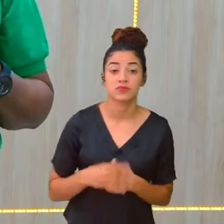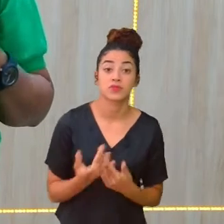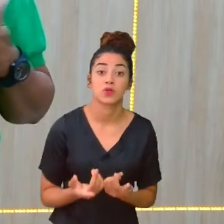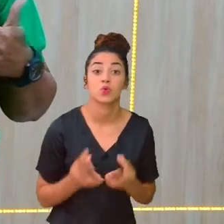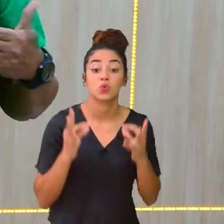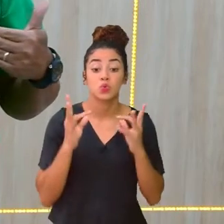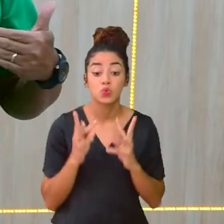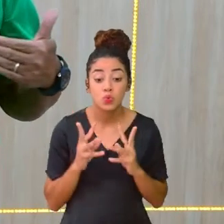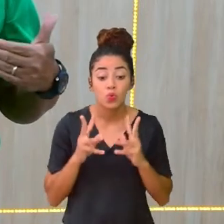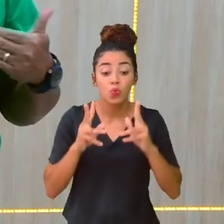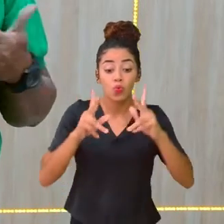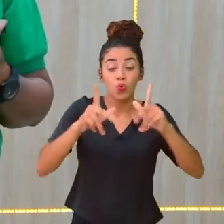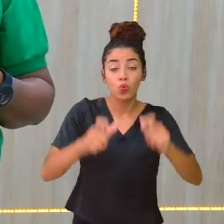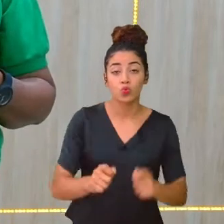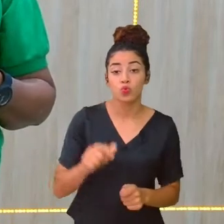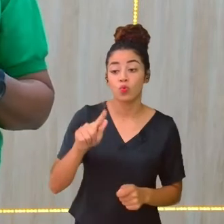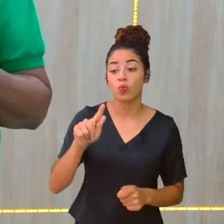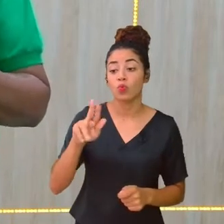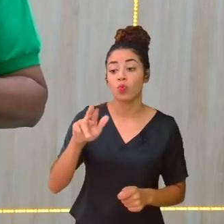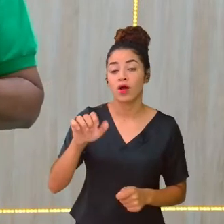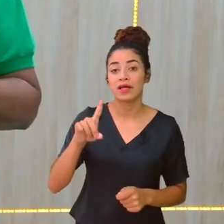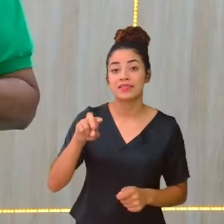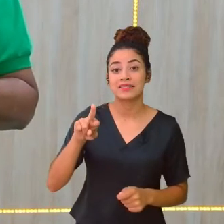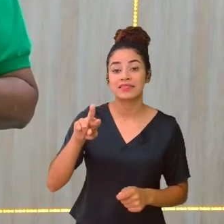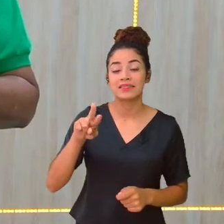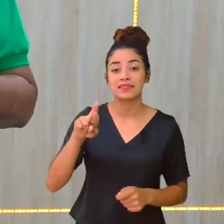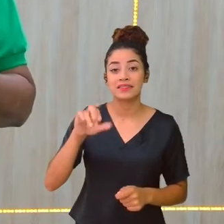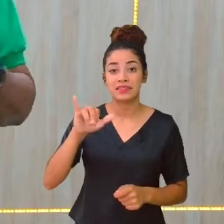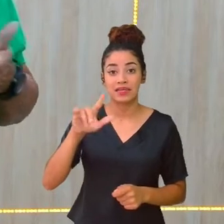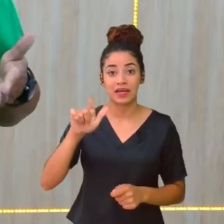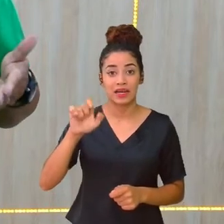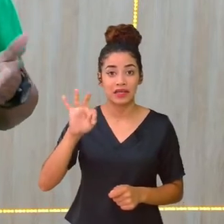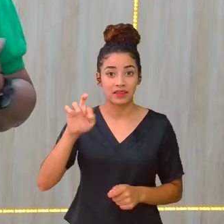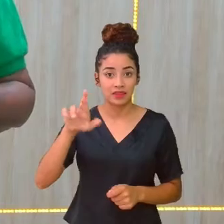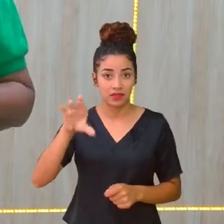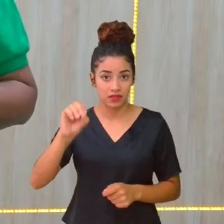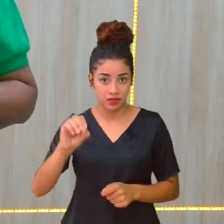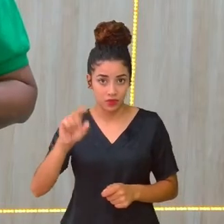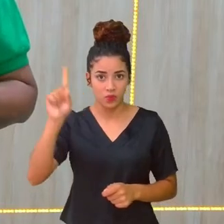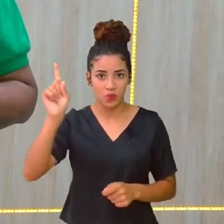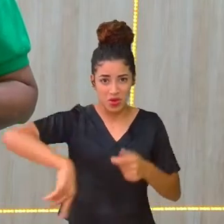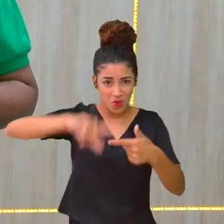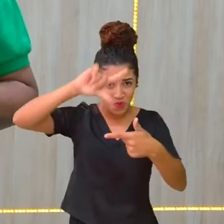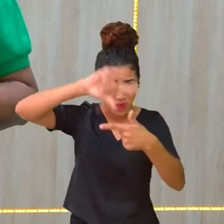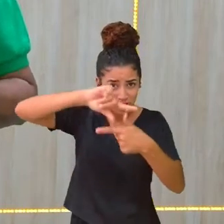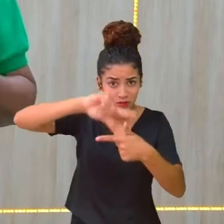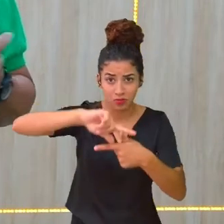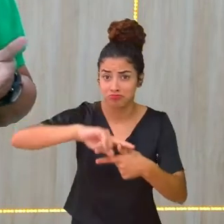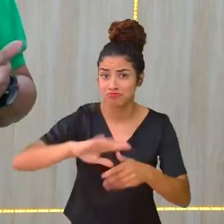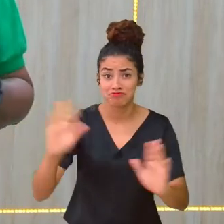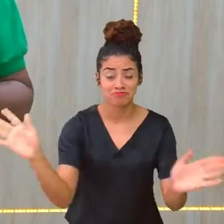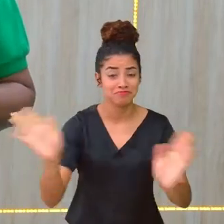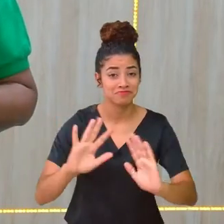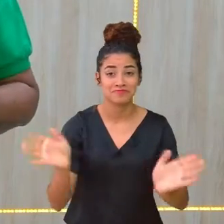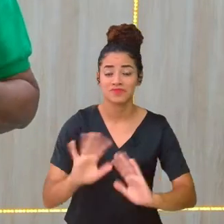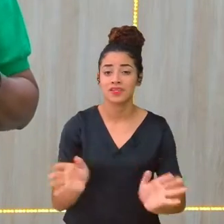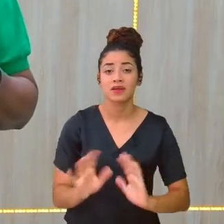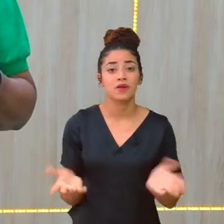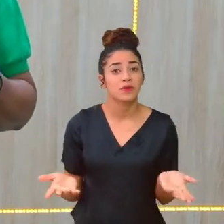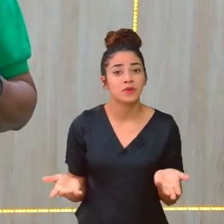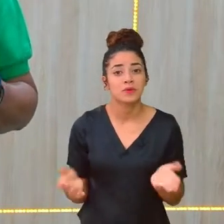todo quadrilátero é quadrado, isso aí é uma negação, né? Eu não